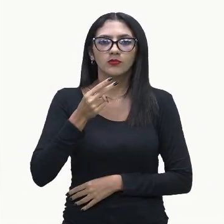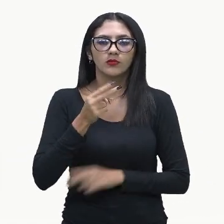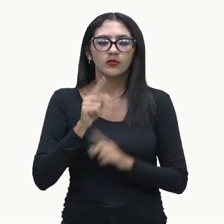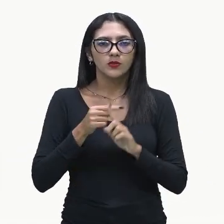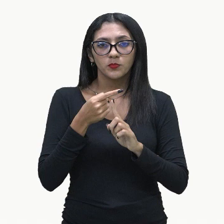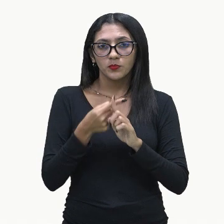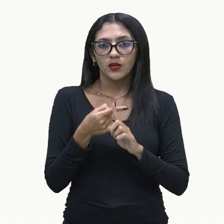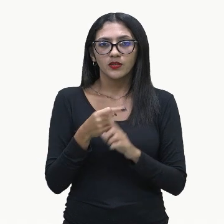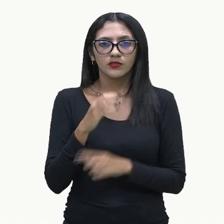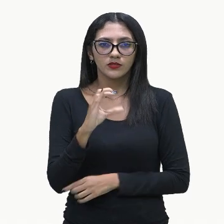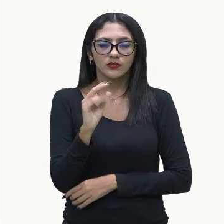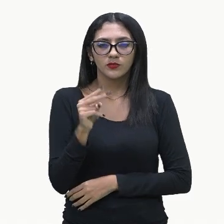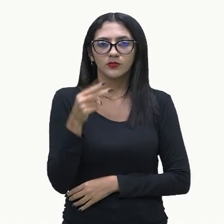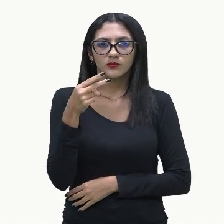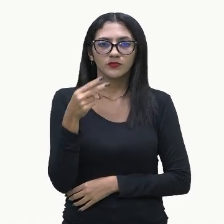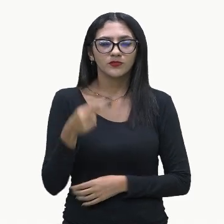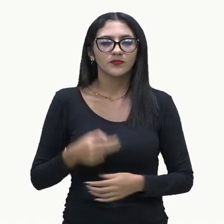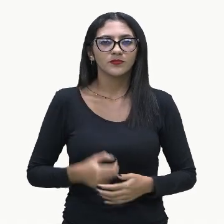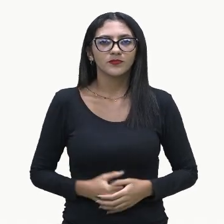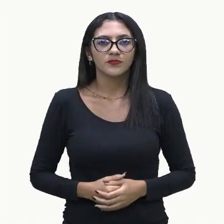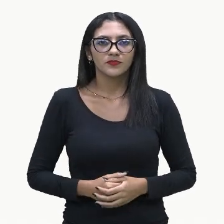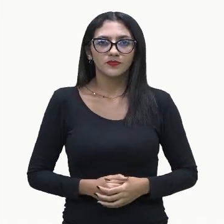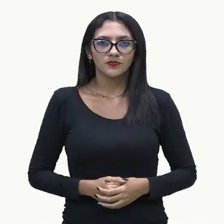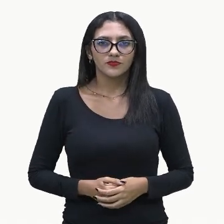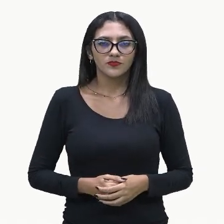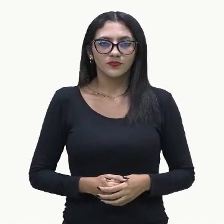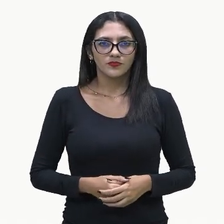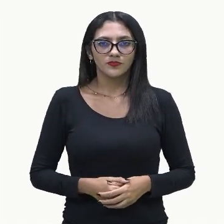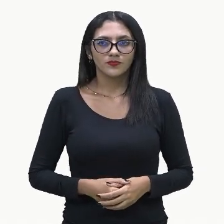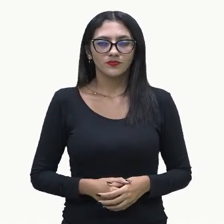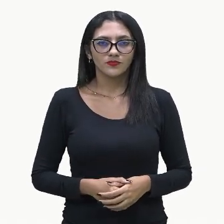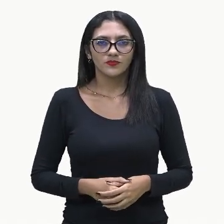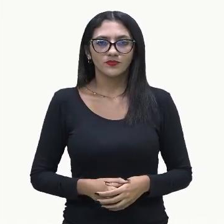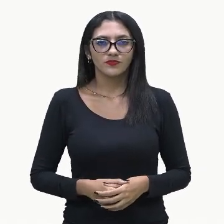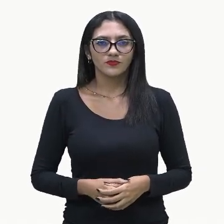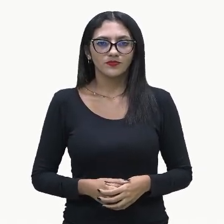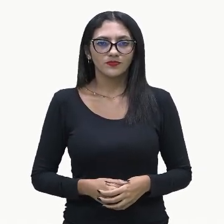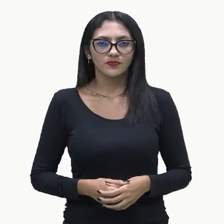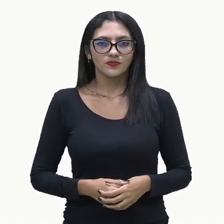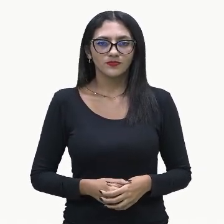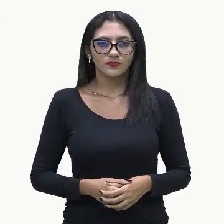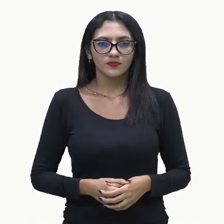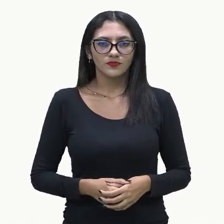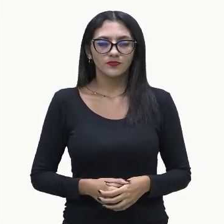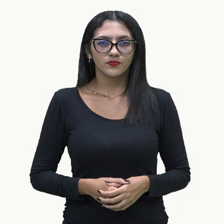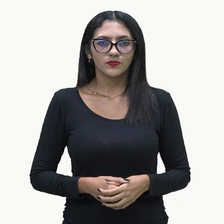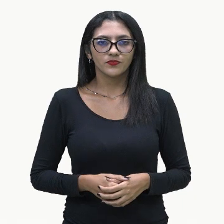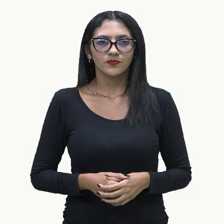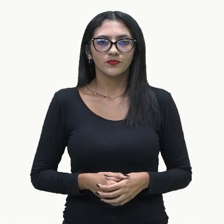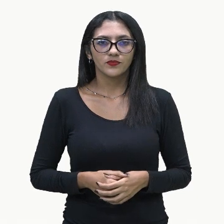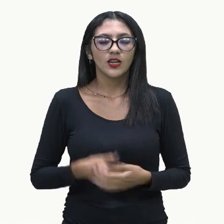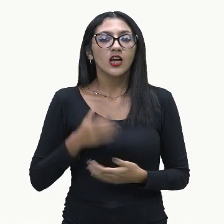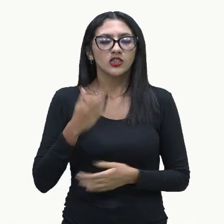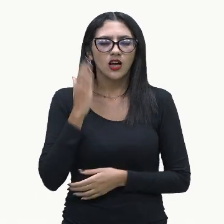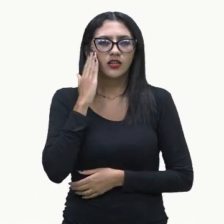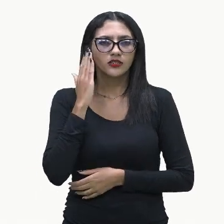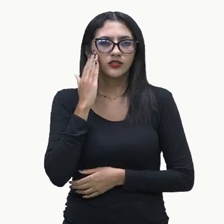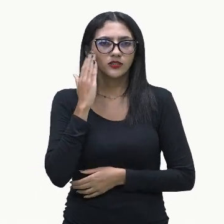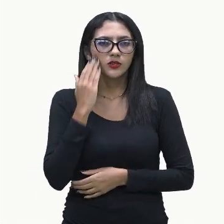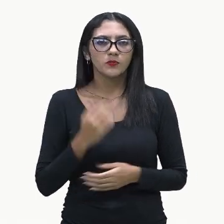mais C ao quadrado. Ok? Como a gente viu, B é